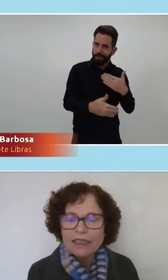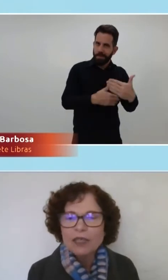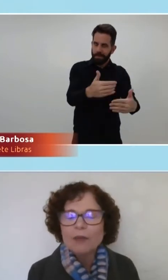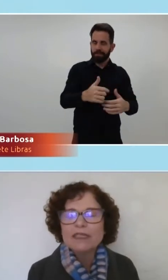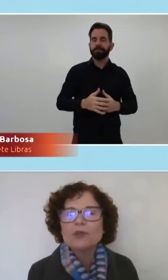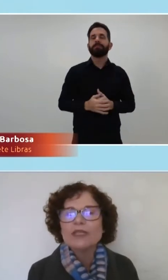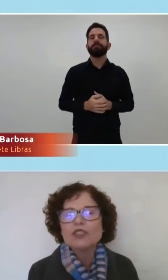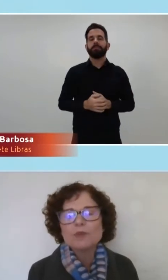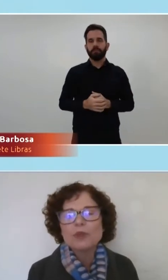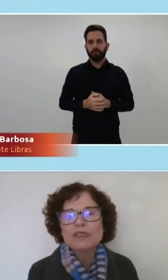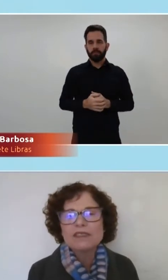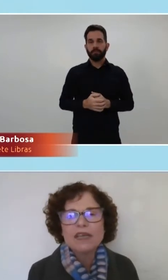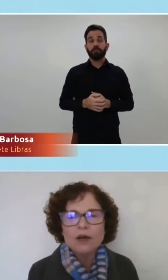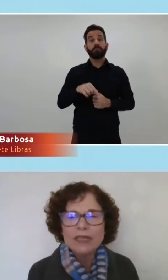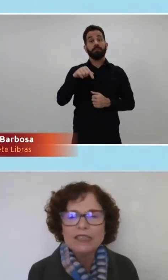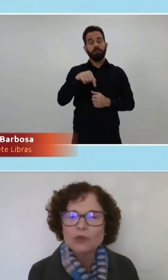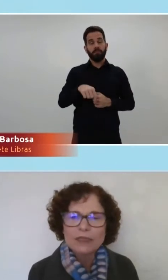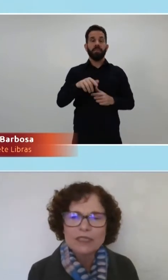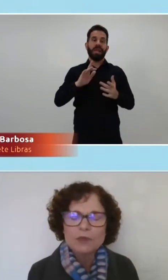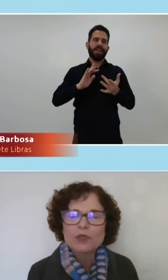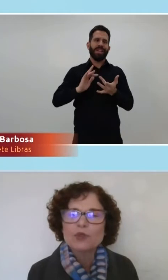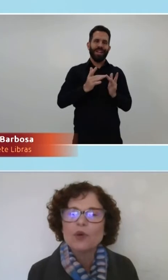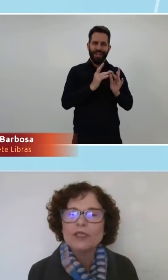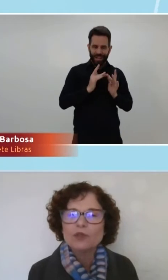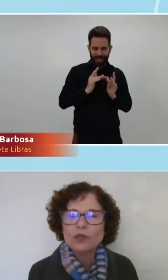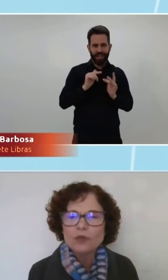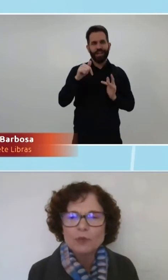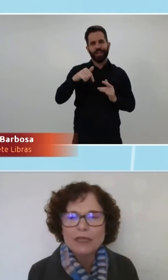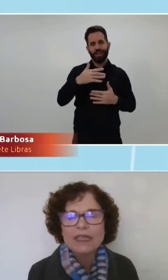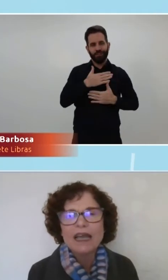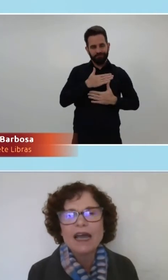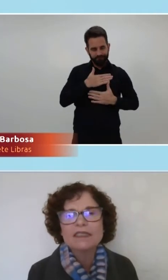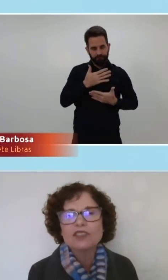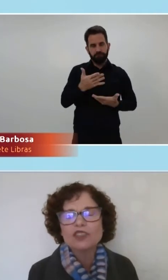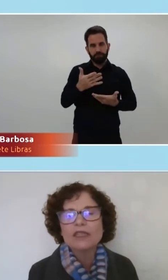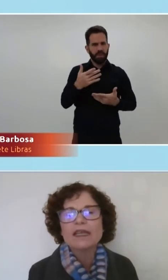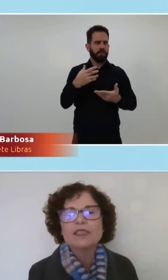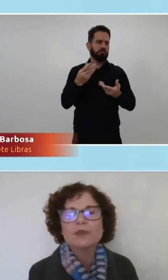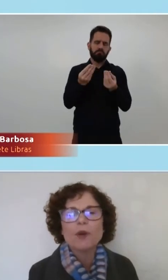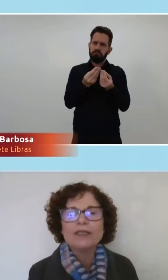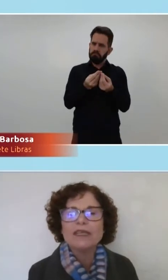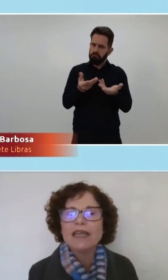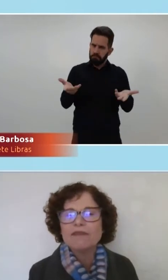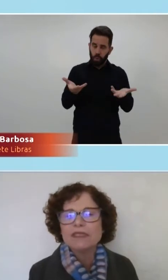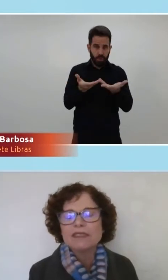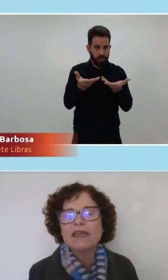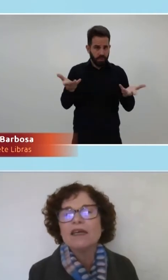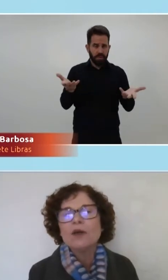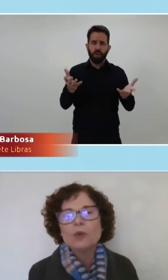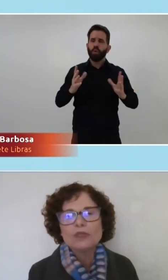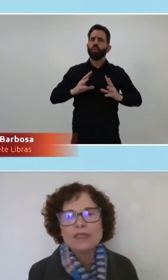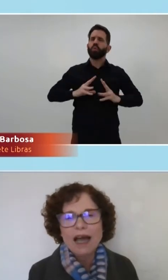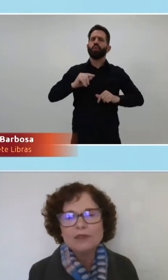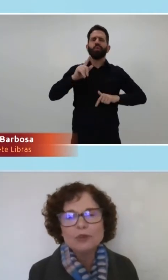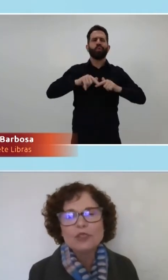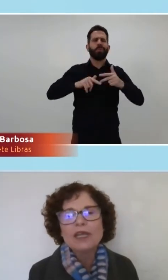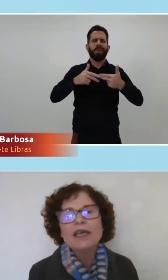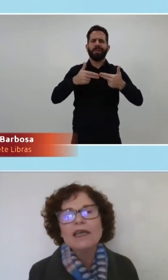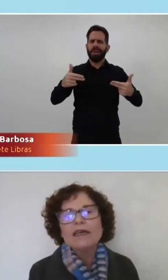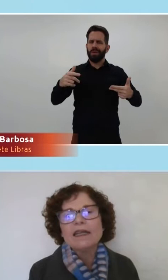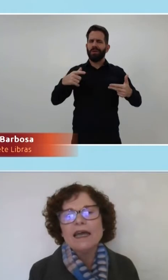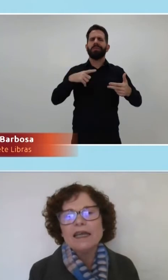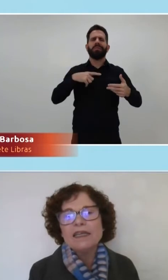Botar a Rede Não Bateduque à disposição, né, de todas as pessoas, todos os materiais que a gente tem, eles podem e devem ser